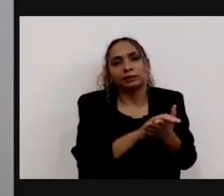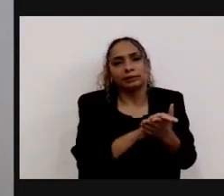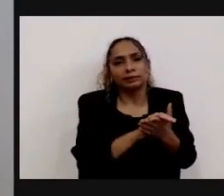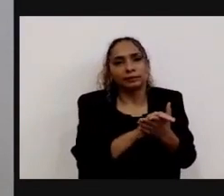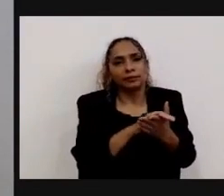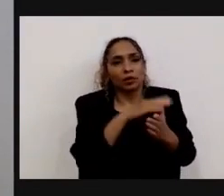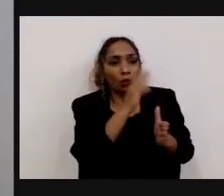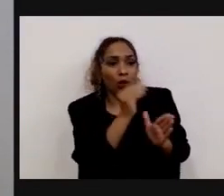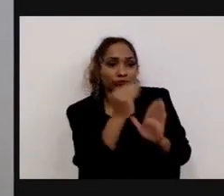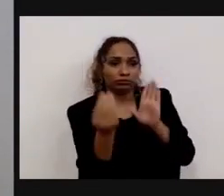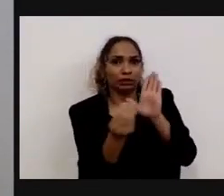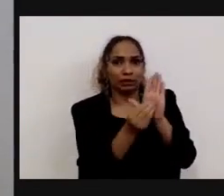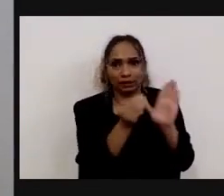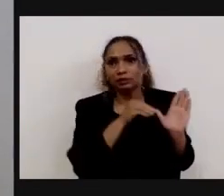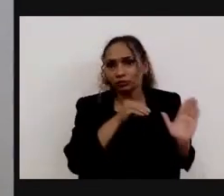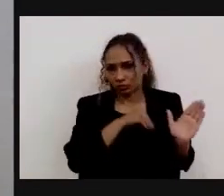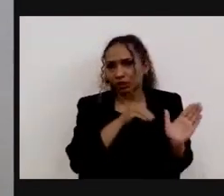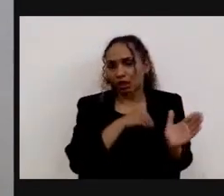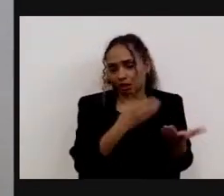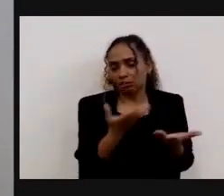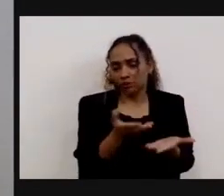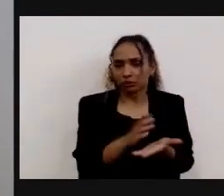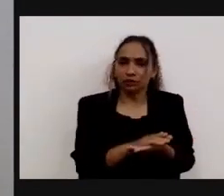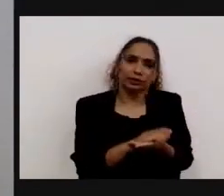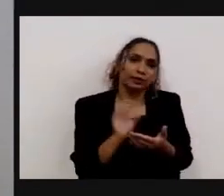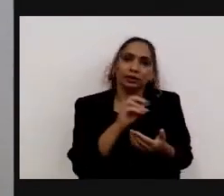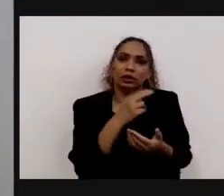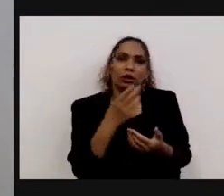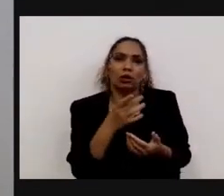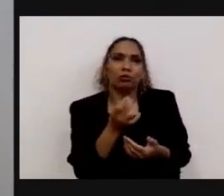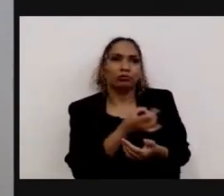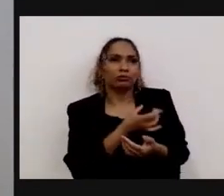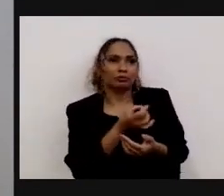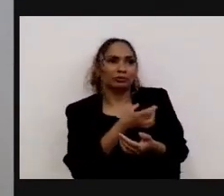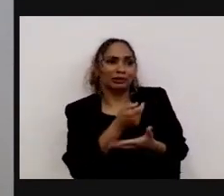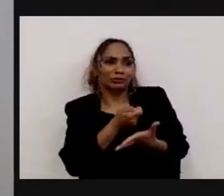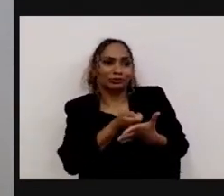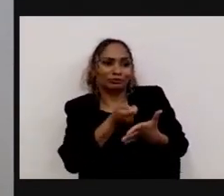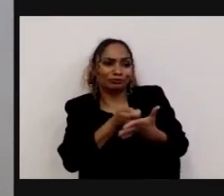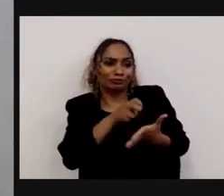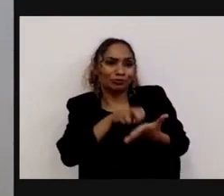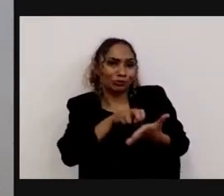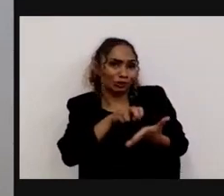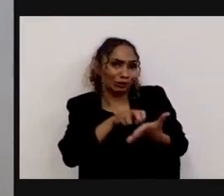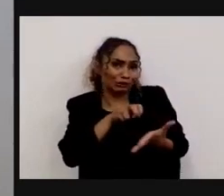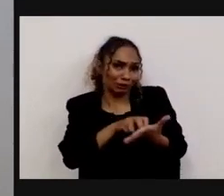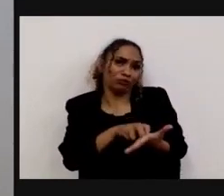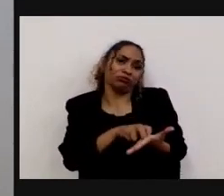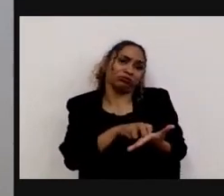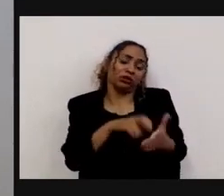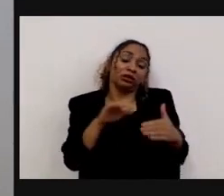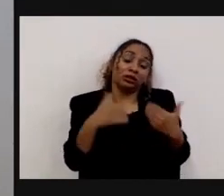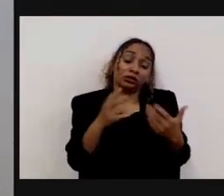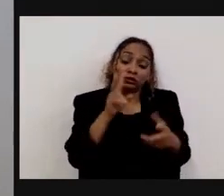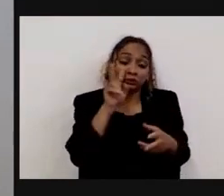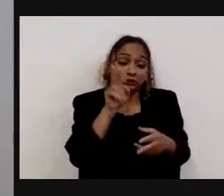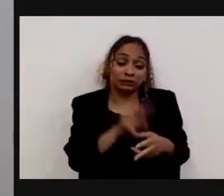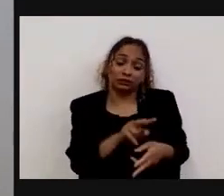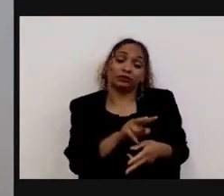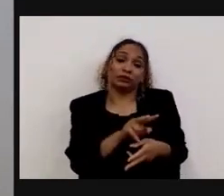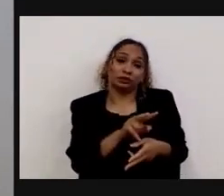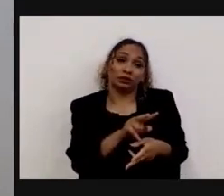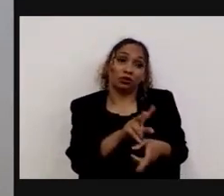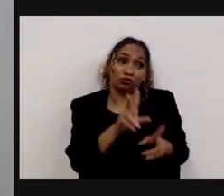um acréscimozinho no salário né ou Medinho de uma punição de uma bronca então a gente ainda tem esse olhar